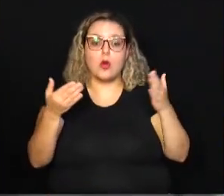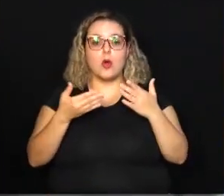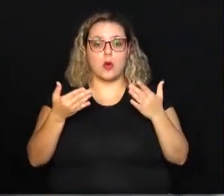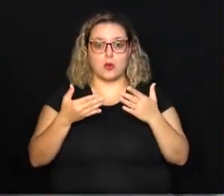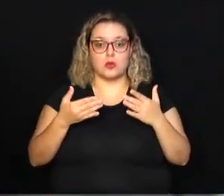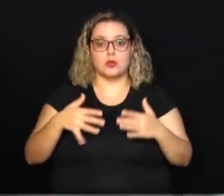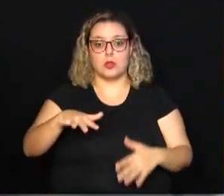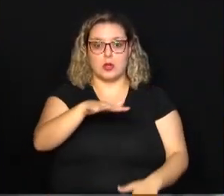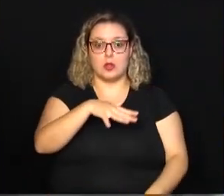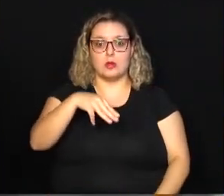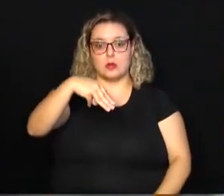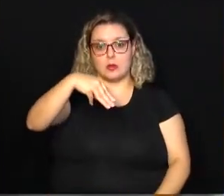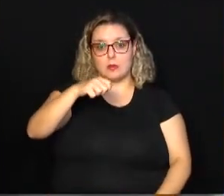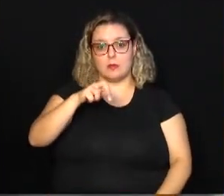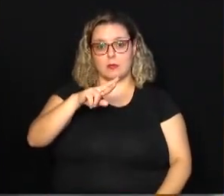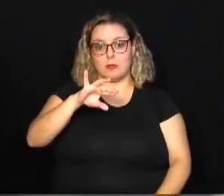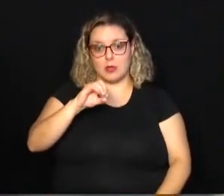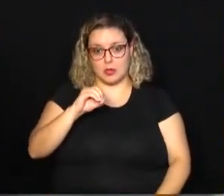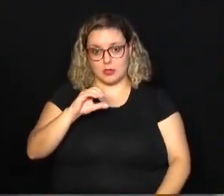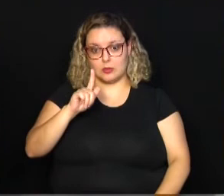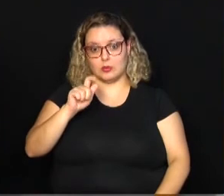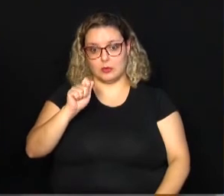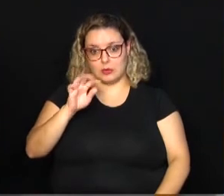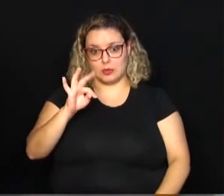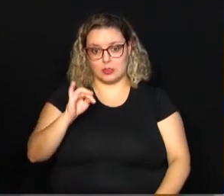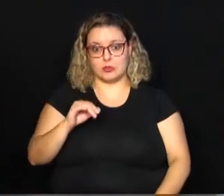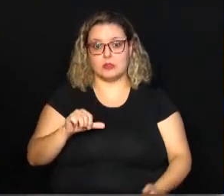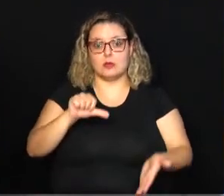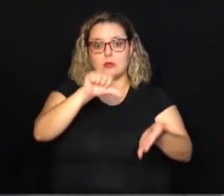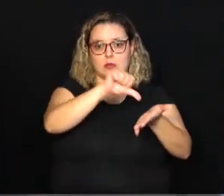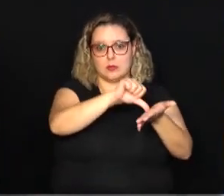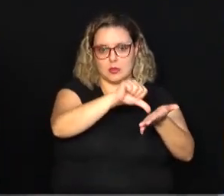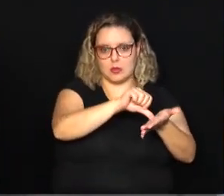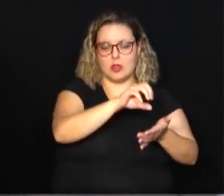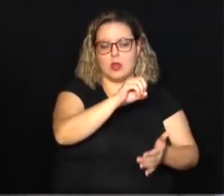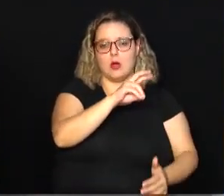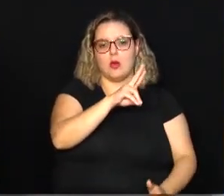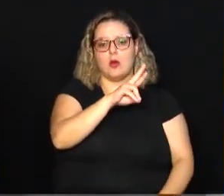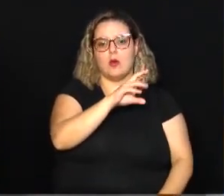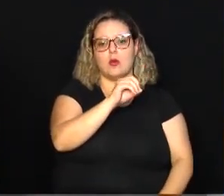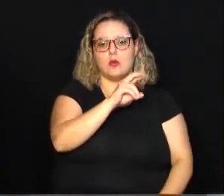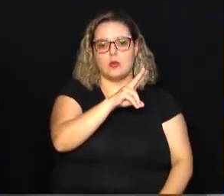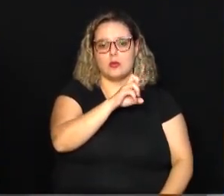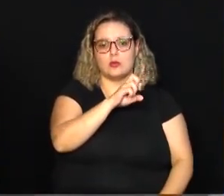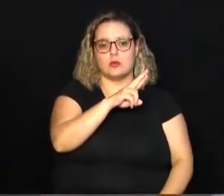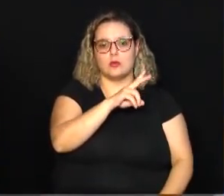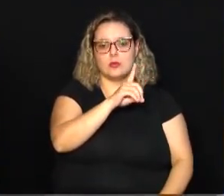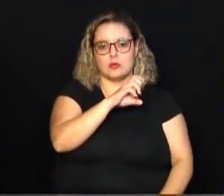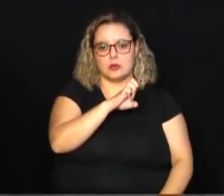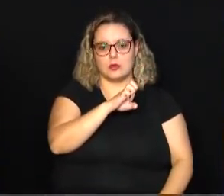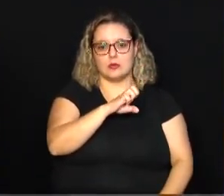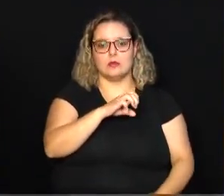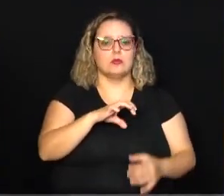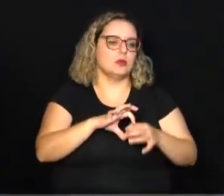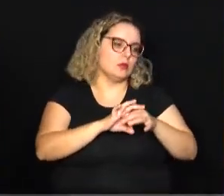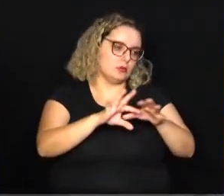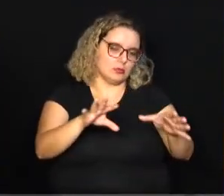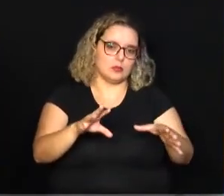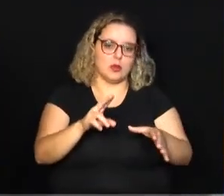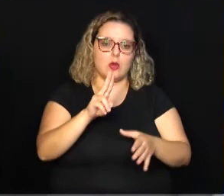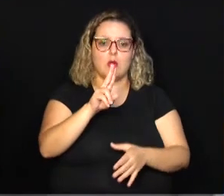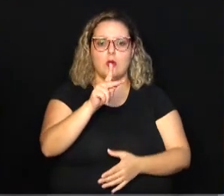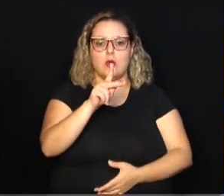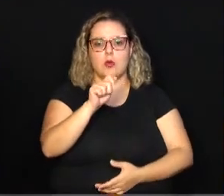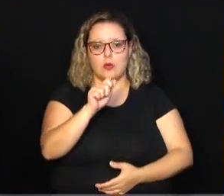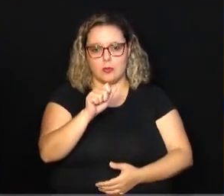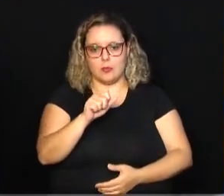Mário Gatti tem uma cozinha centralizada no Ouro Verde. Essa cozinha disponibiliza alimentos para as UPAs, para o Hospital Mário